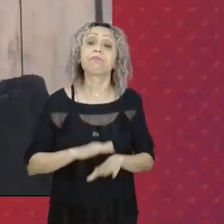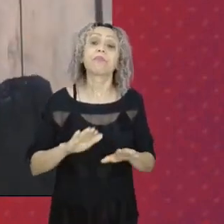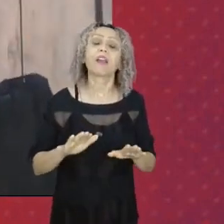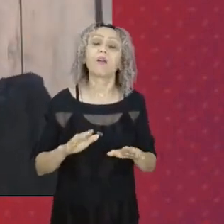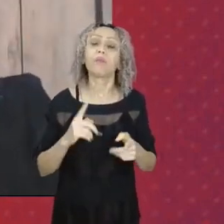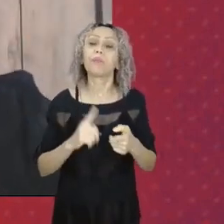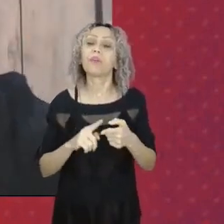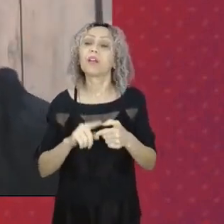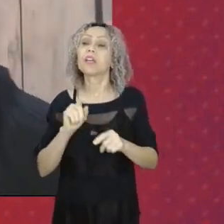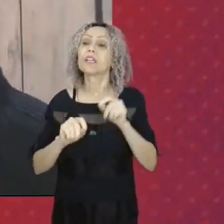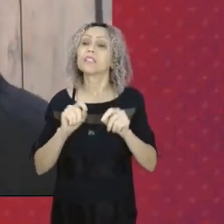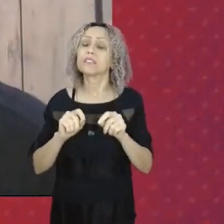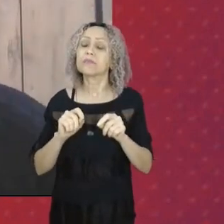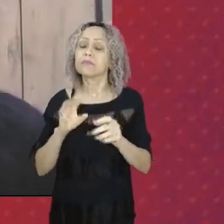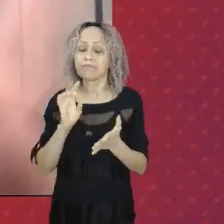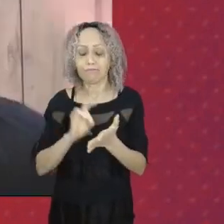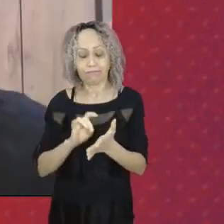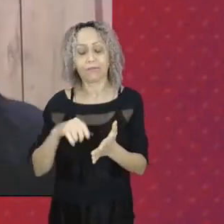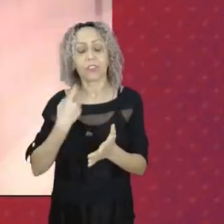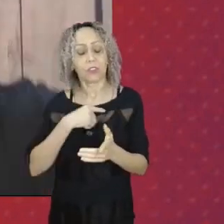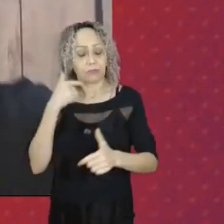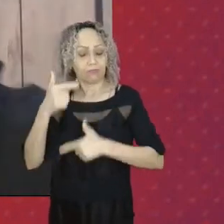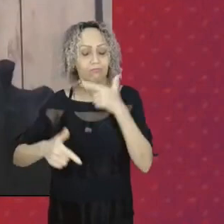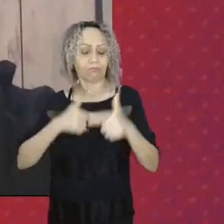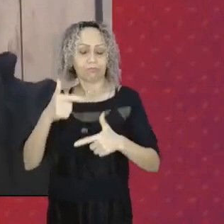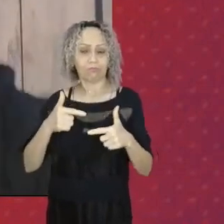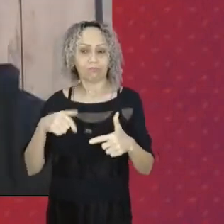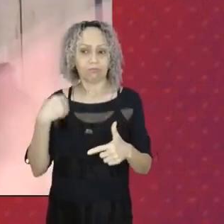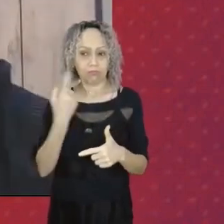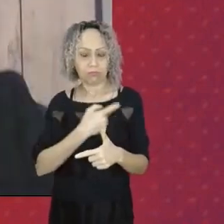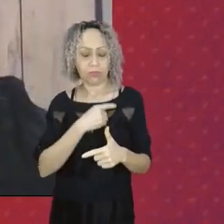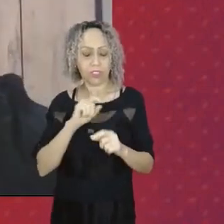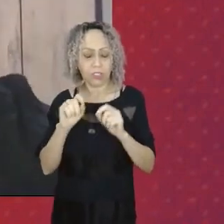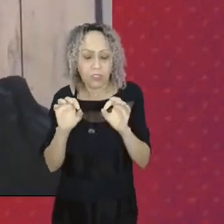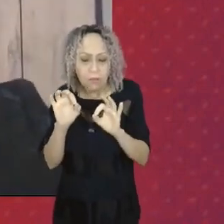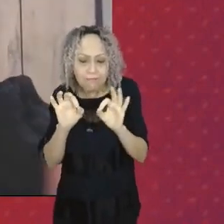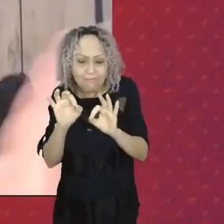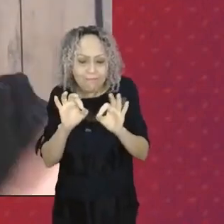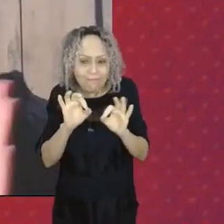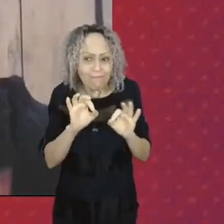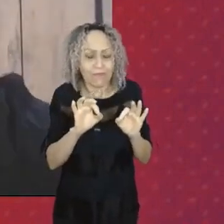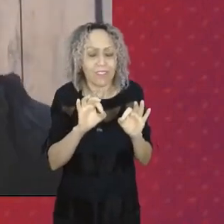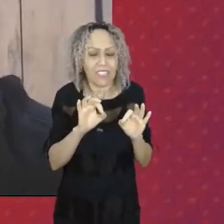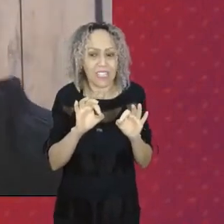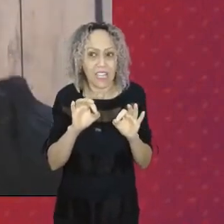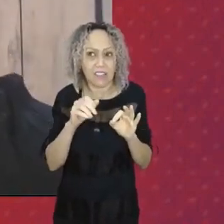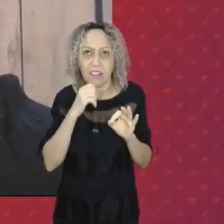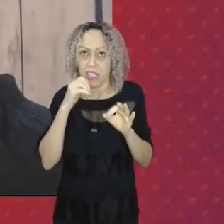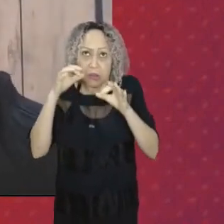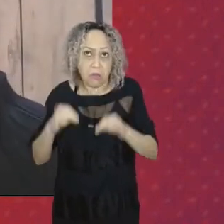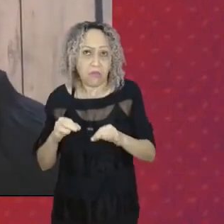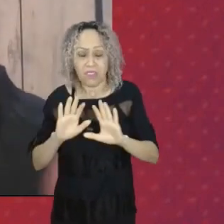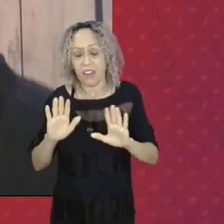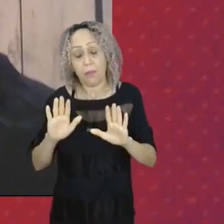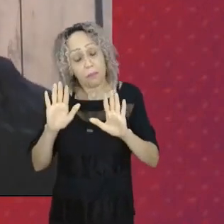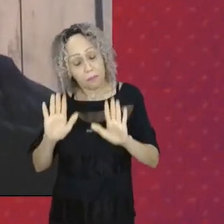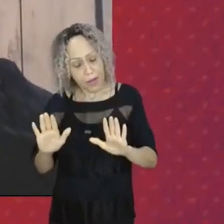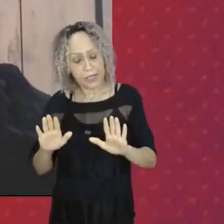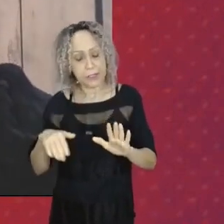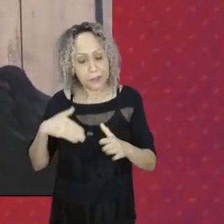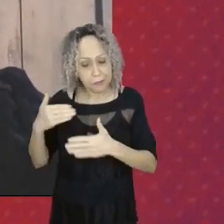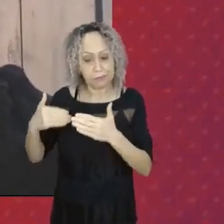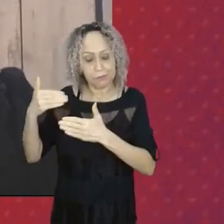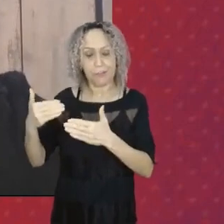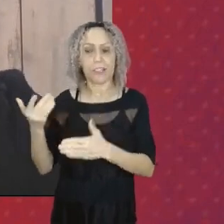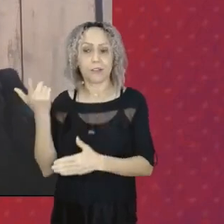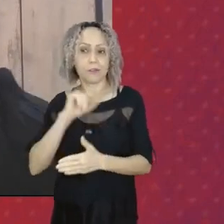é necessário ser feito, né? Óbvio que ainda não estamos na perfeição, né? Mas a gente avançou bastante aqui em Araraquara. E